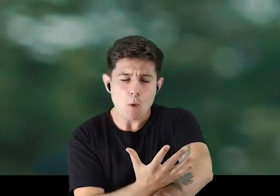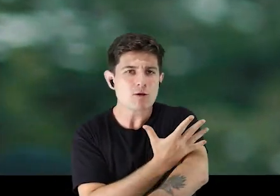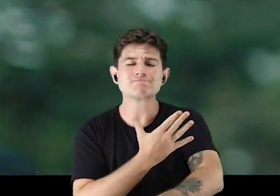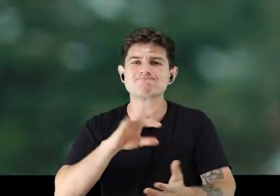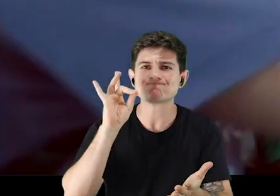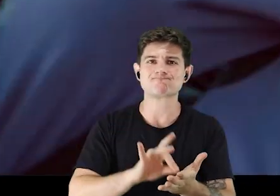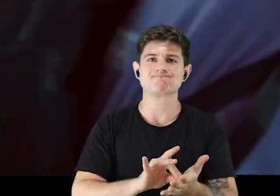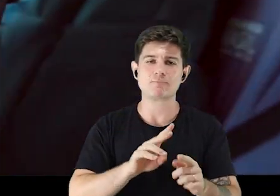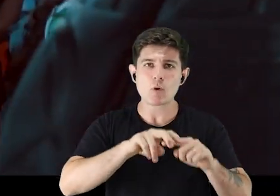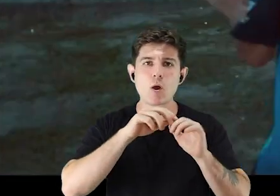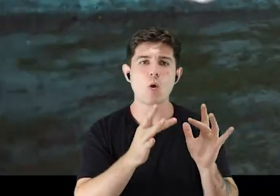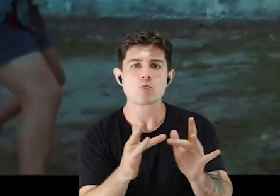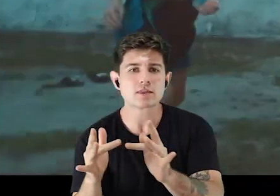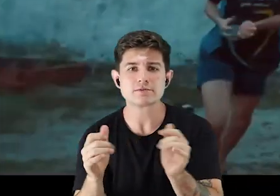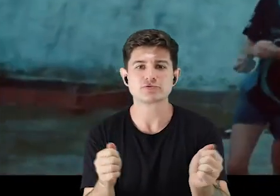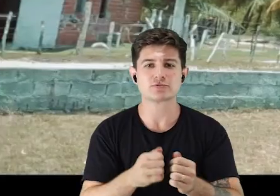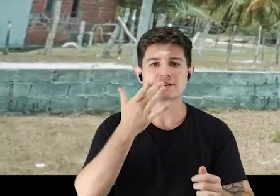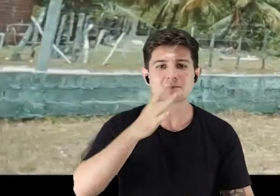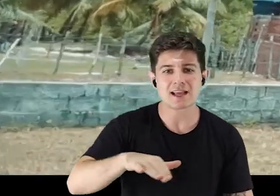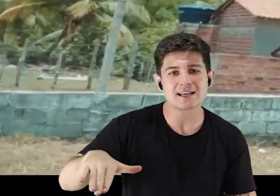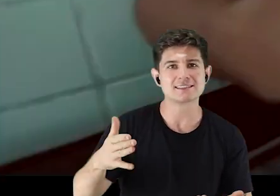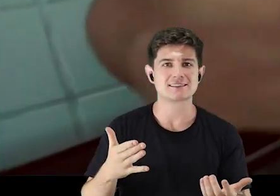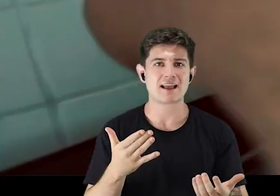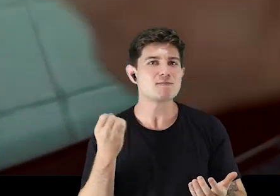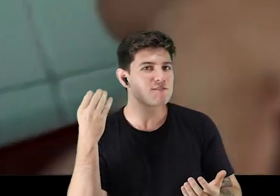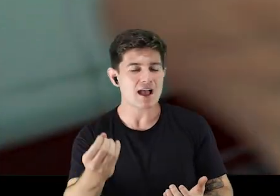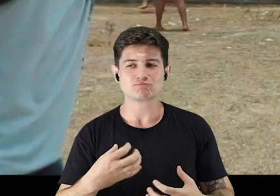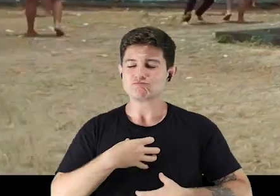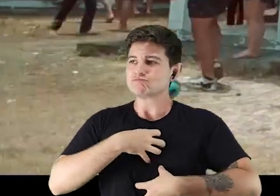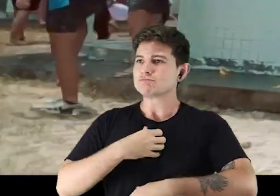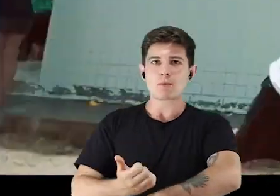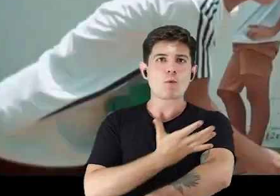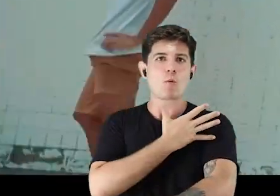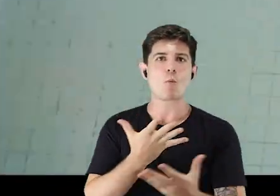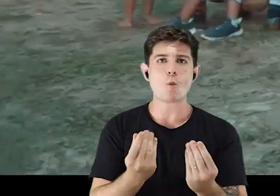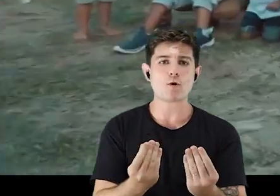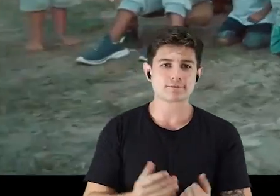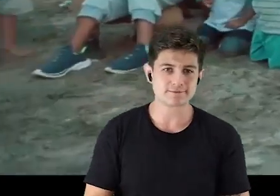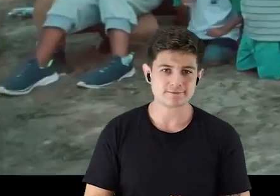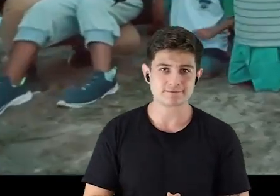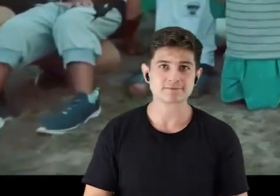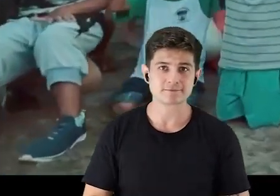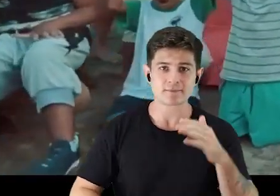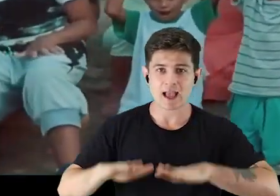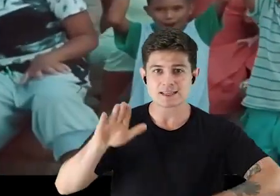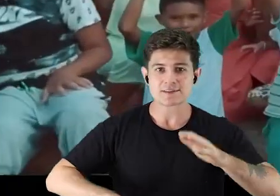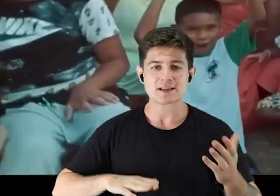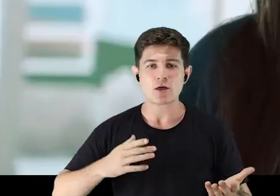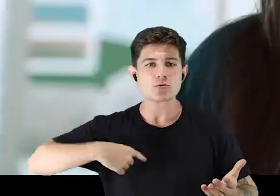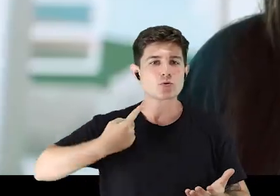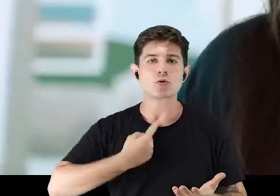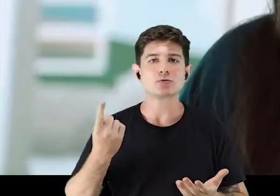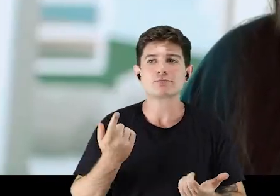se emocionou muito com as crianças, se emocionou muito com a viagem. E a gente, às